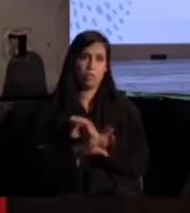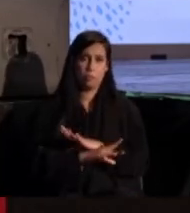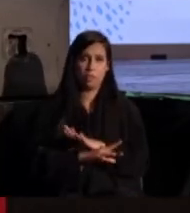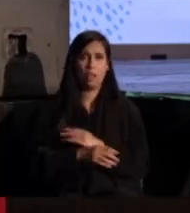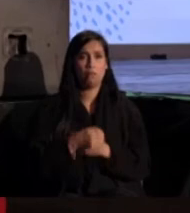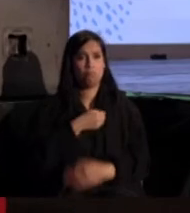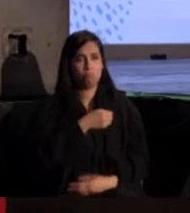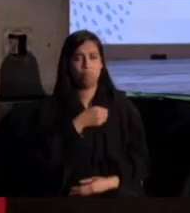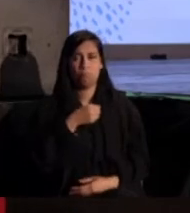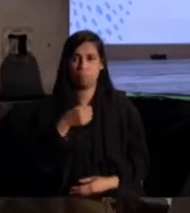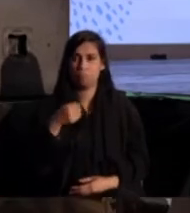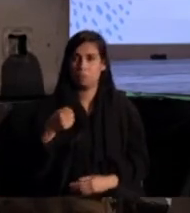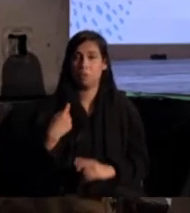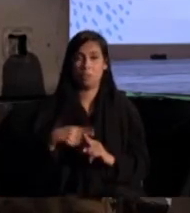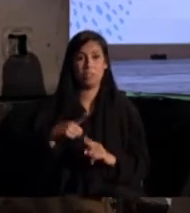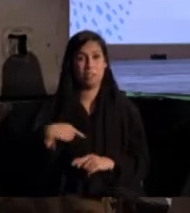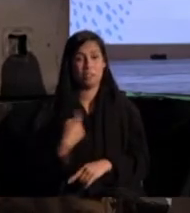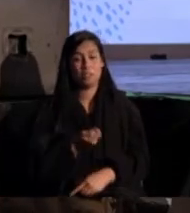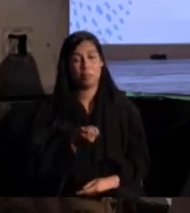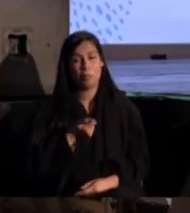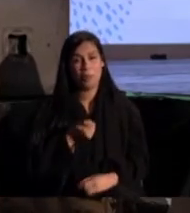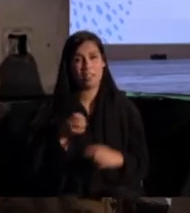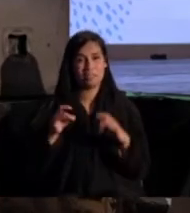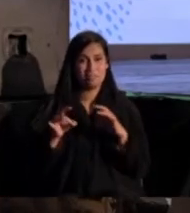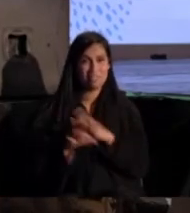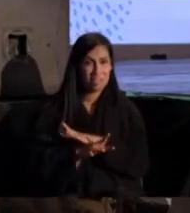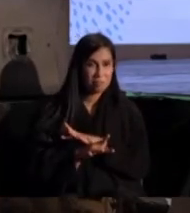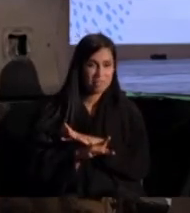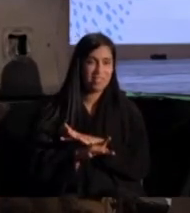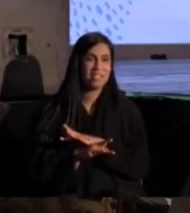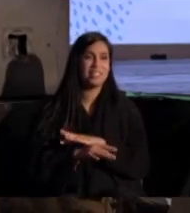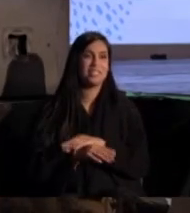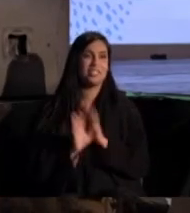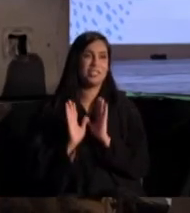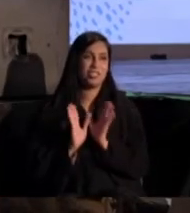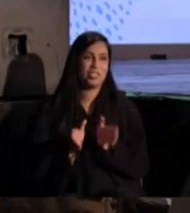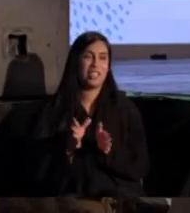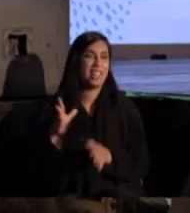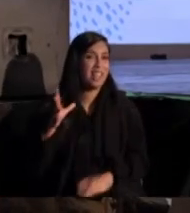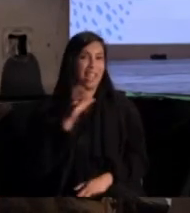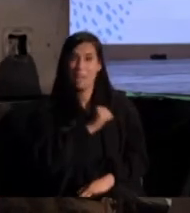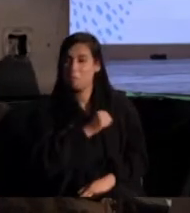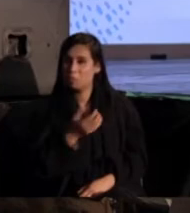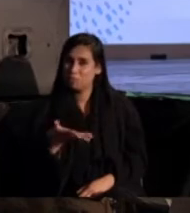está caminhando para o nosso... Ah, que pena, verdade? Foi muito rápido.